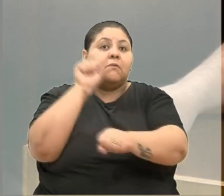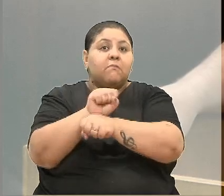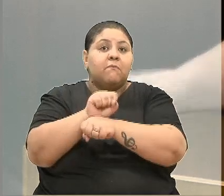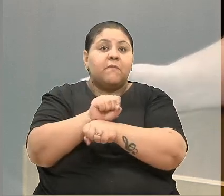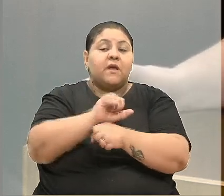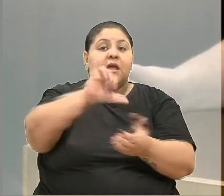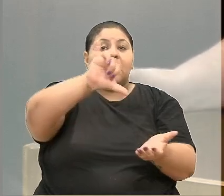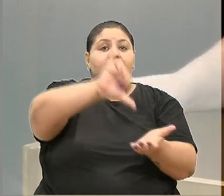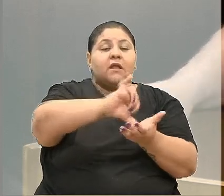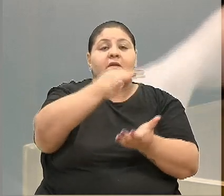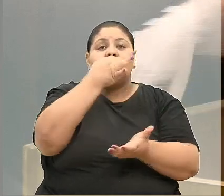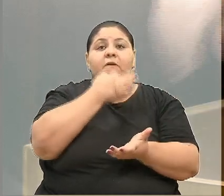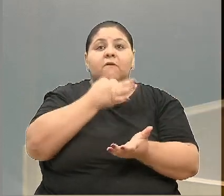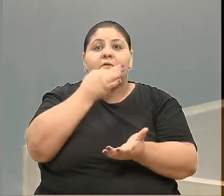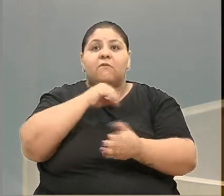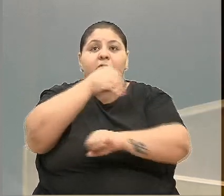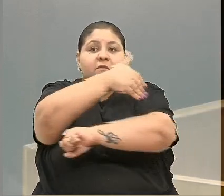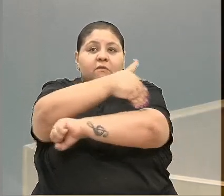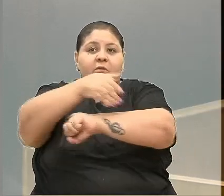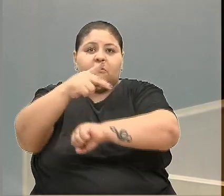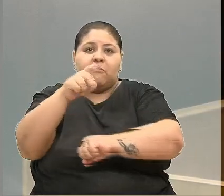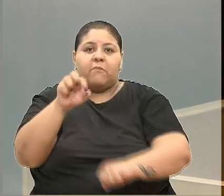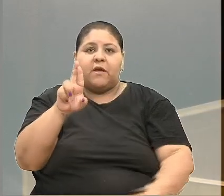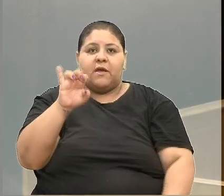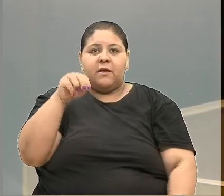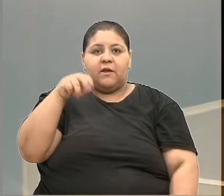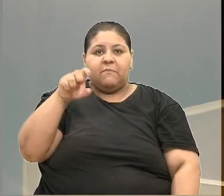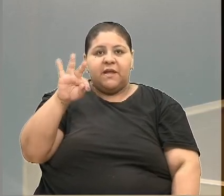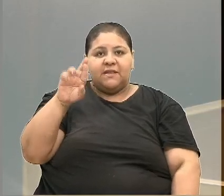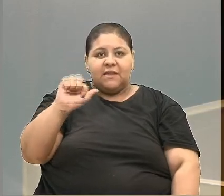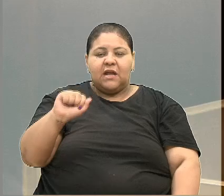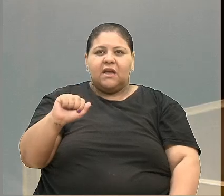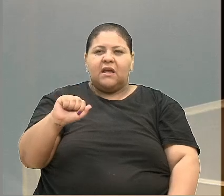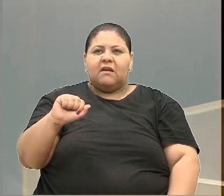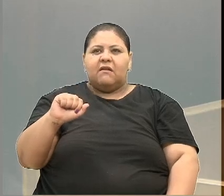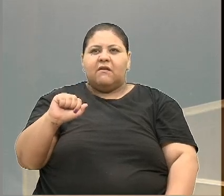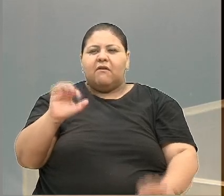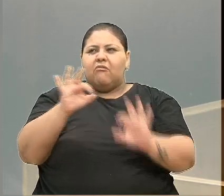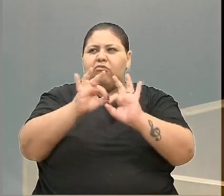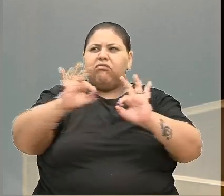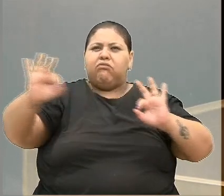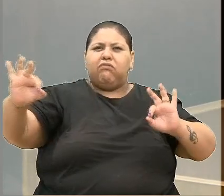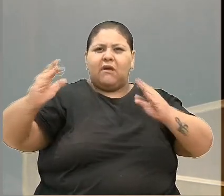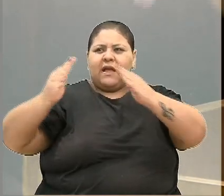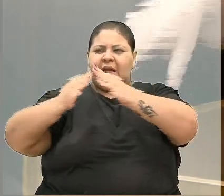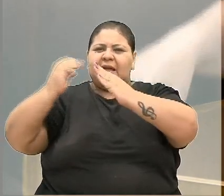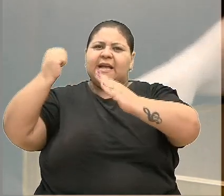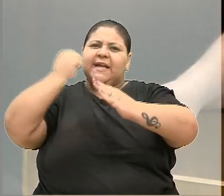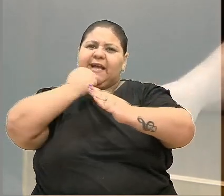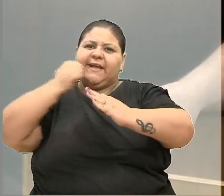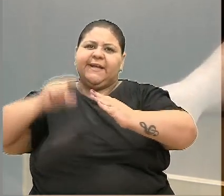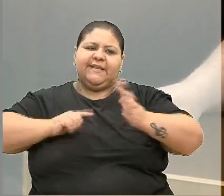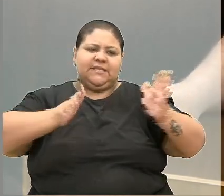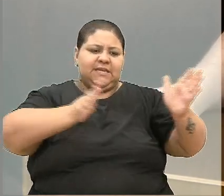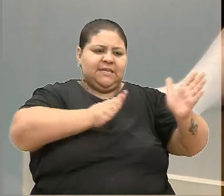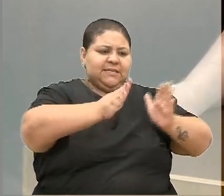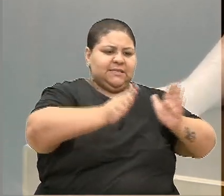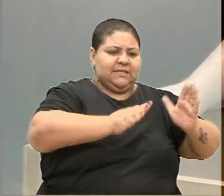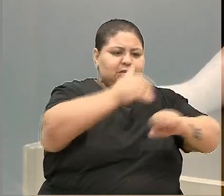de Caxias do Sul e as perimetrais, porque vai até lá na Casa de Pedra, tem acesso pela Perimetral